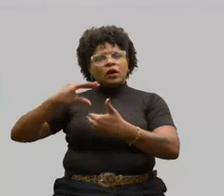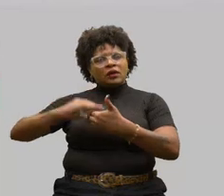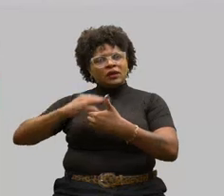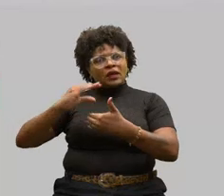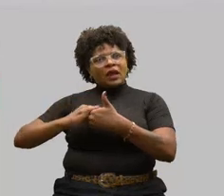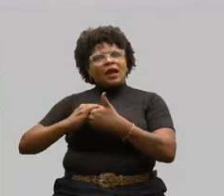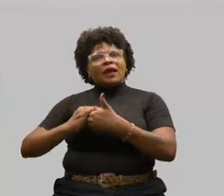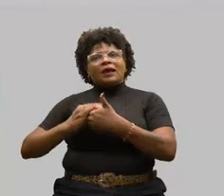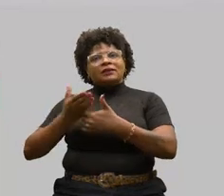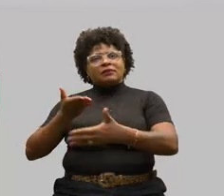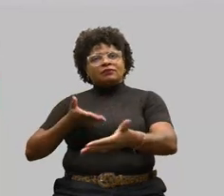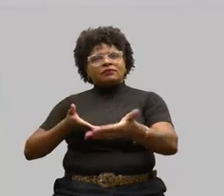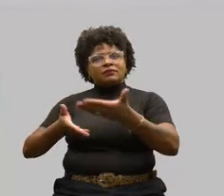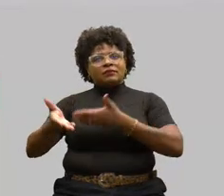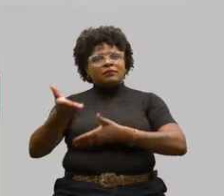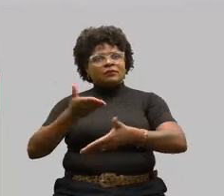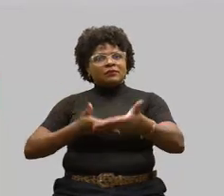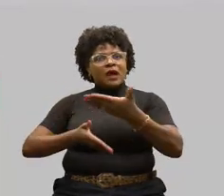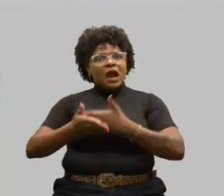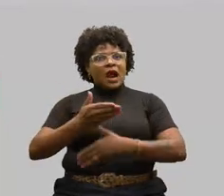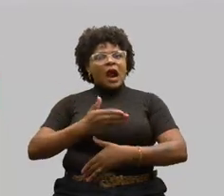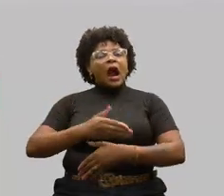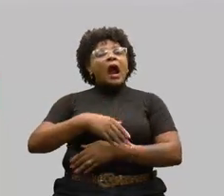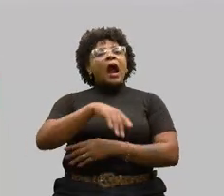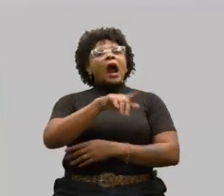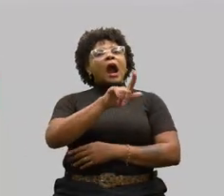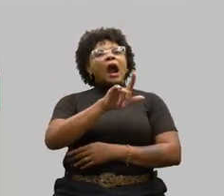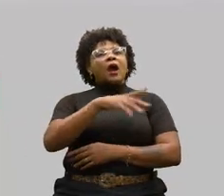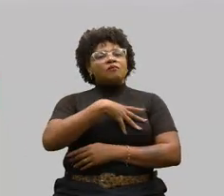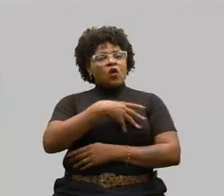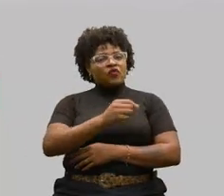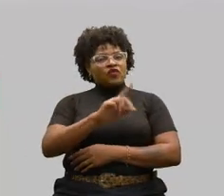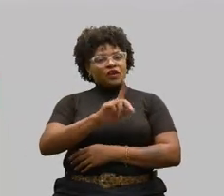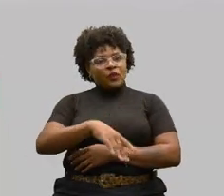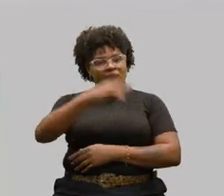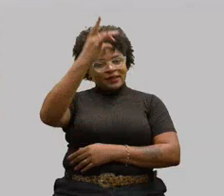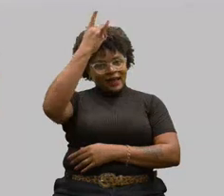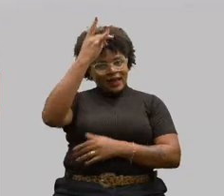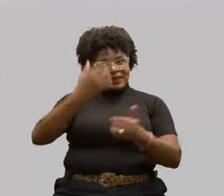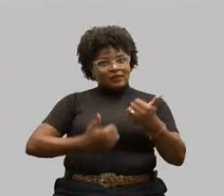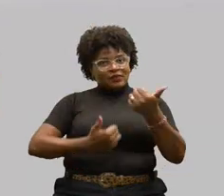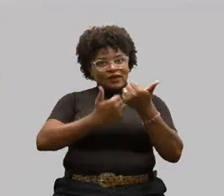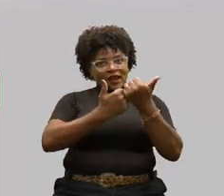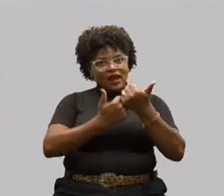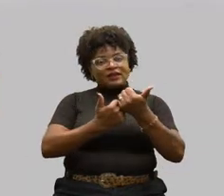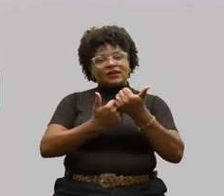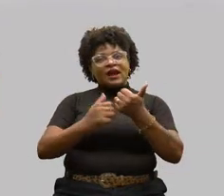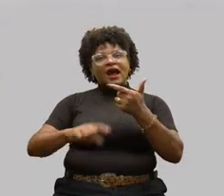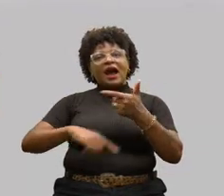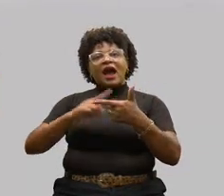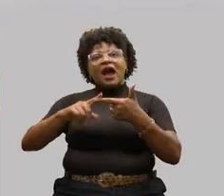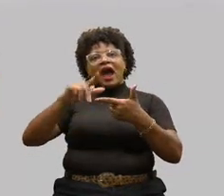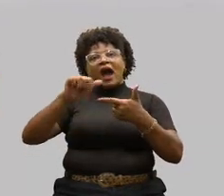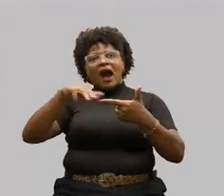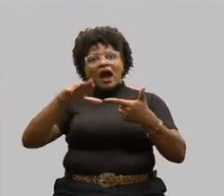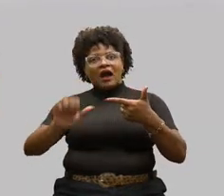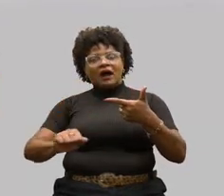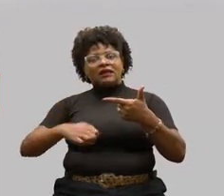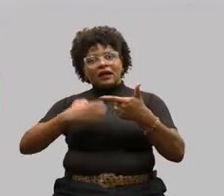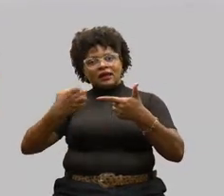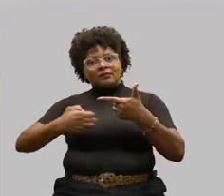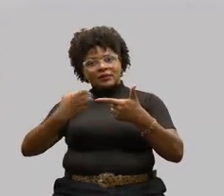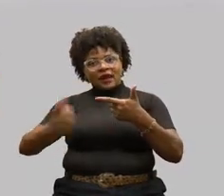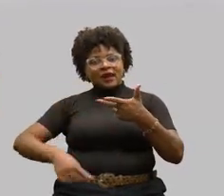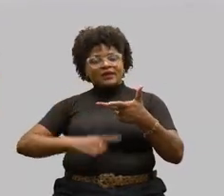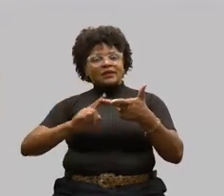enquanto talento apoiado a Ana enquanto surpresa CNH a Lídia enquanto terapeuta que